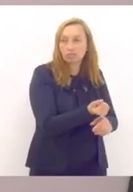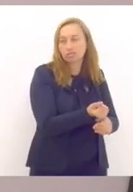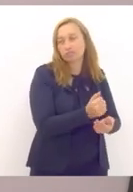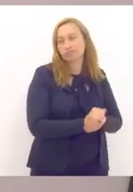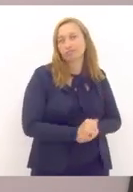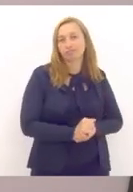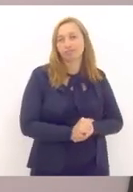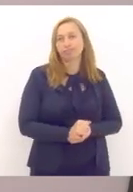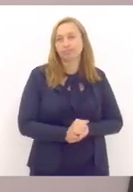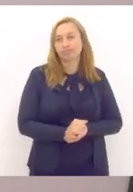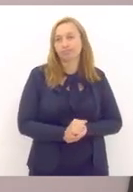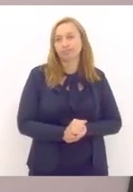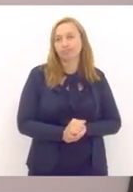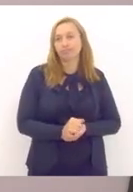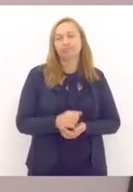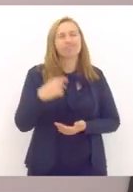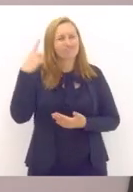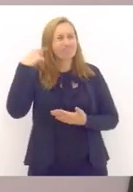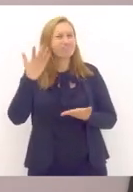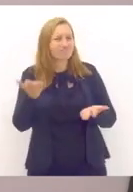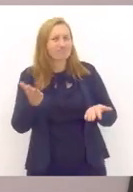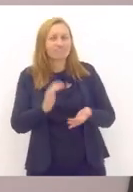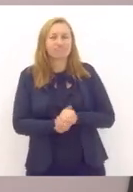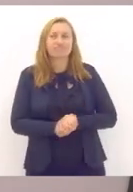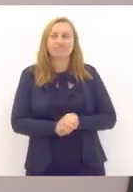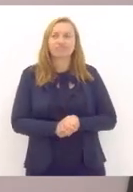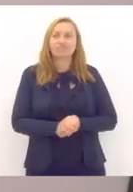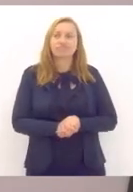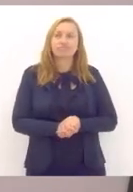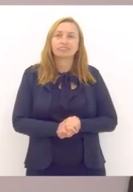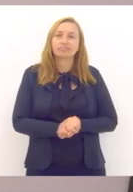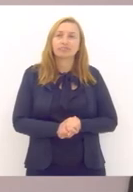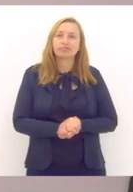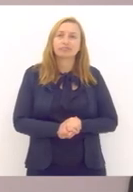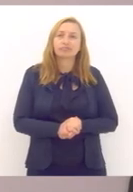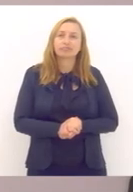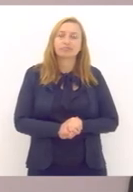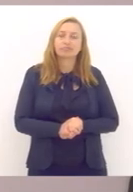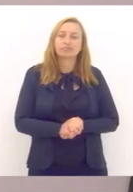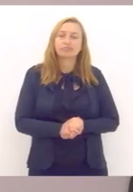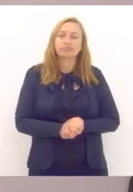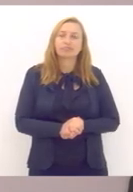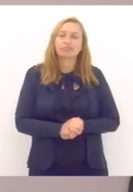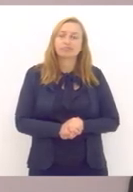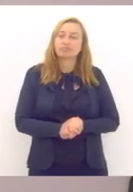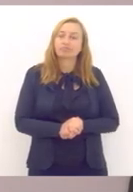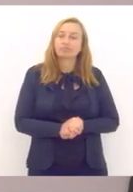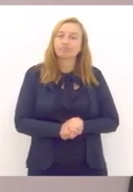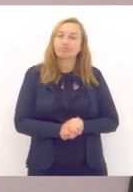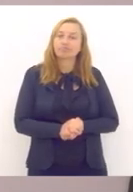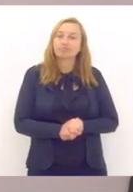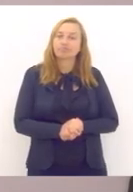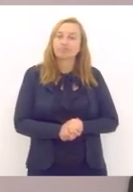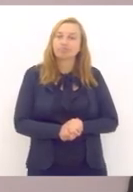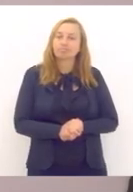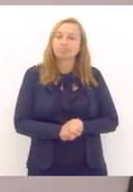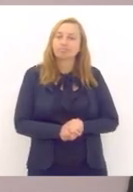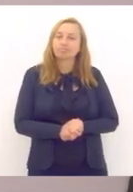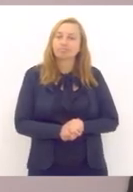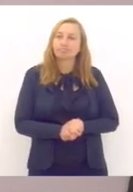índice. Isso é uma maluquice. Sim, isso é de uma maluquice